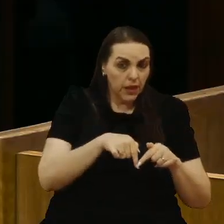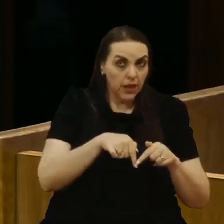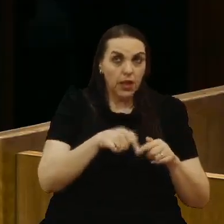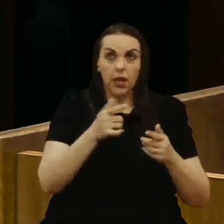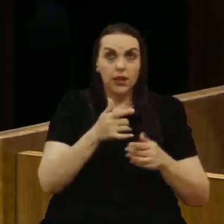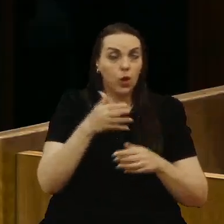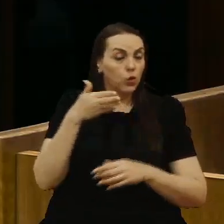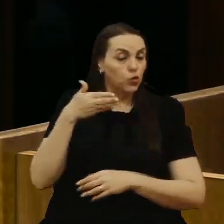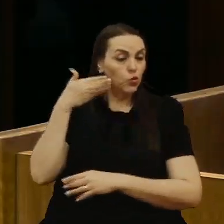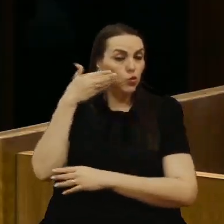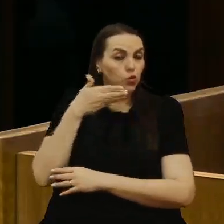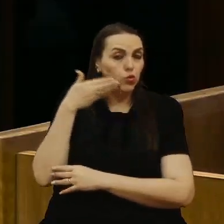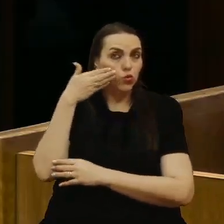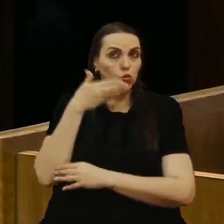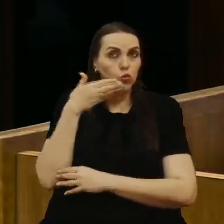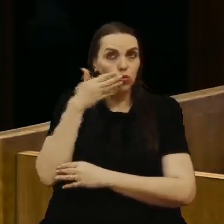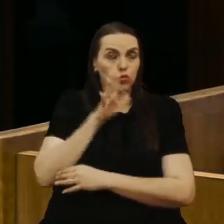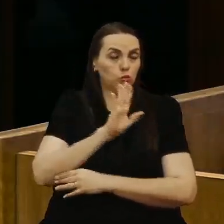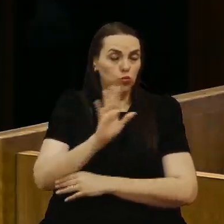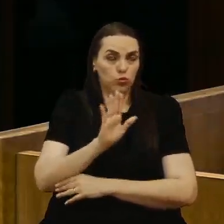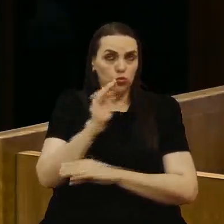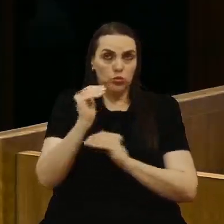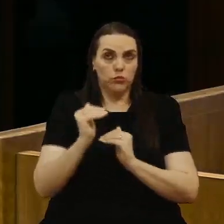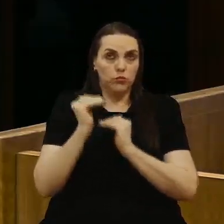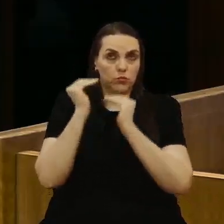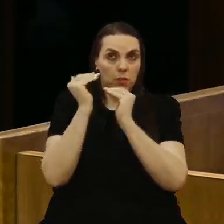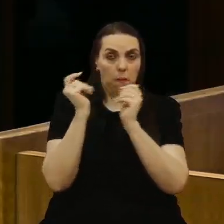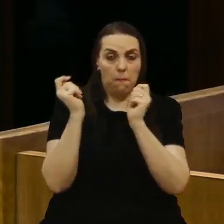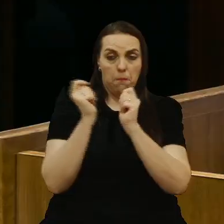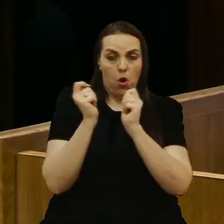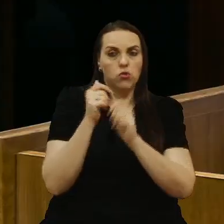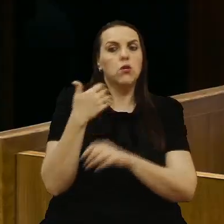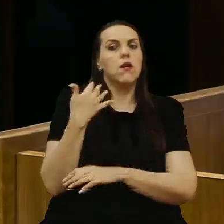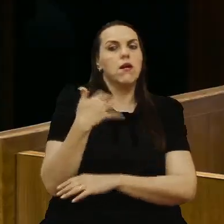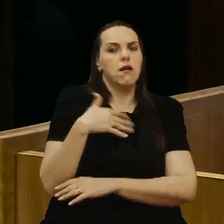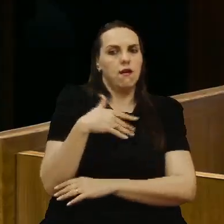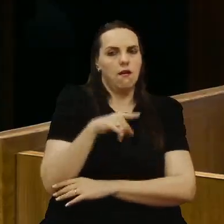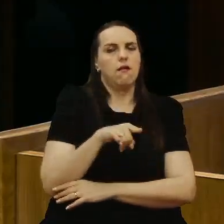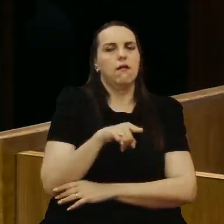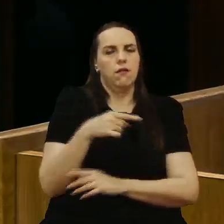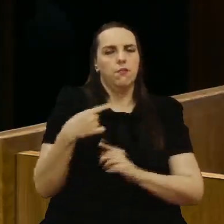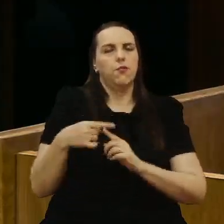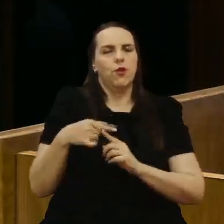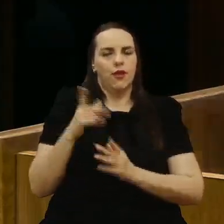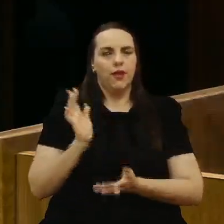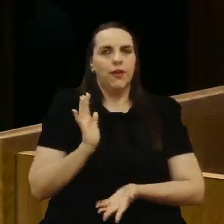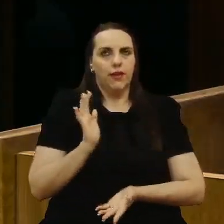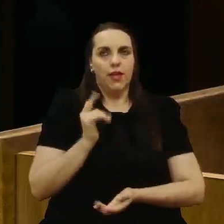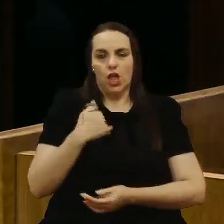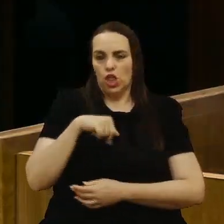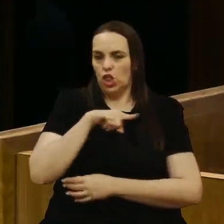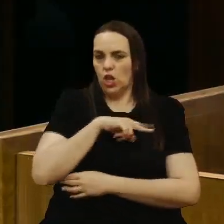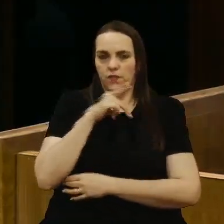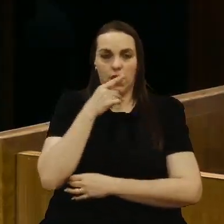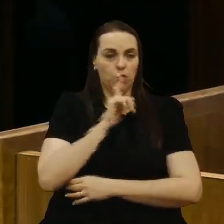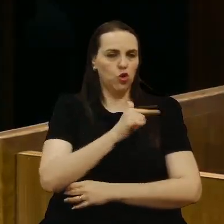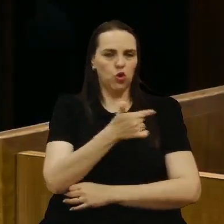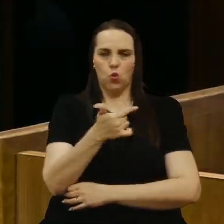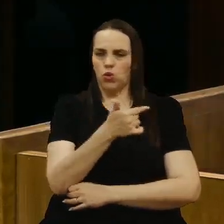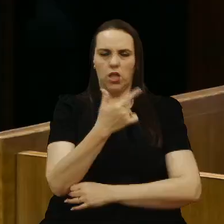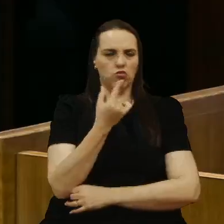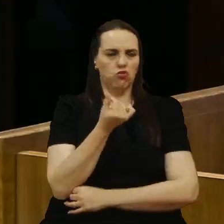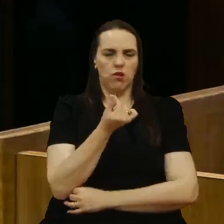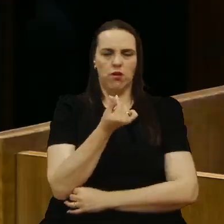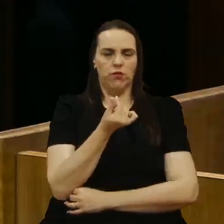discurso da austeridade, ele pode sair caro, porque quando a gente diz que não tem dinheiro, que